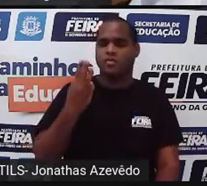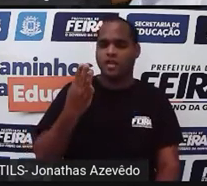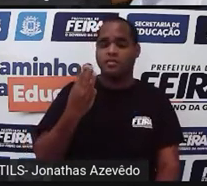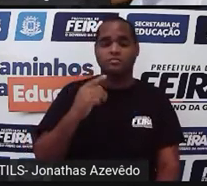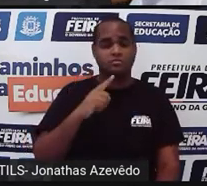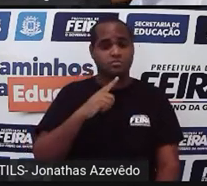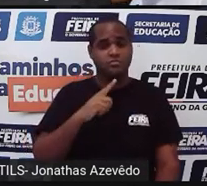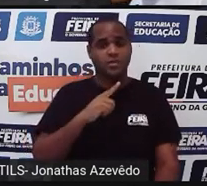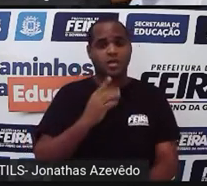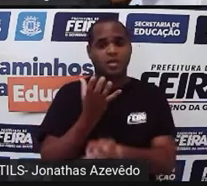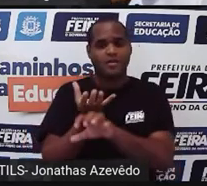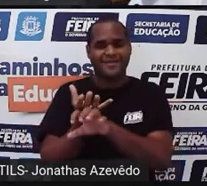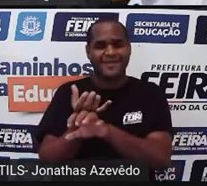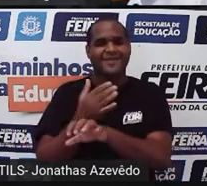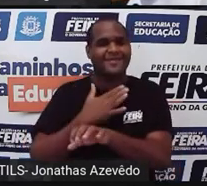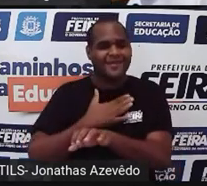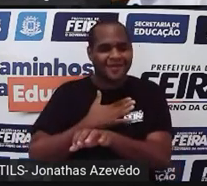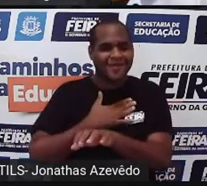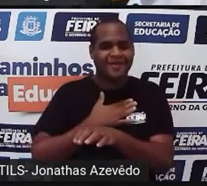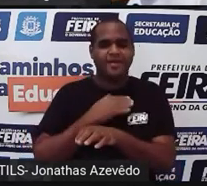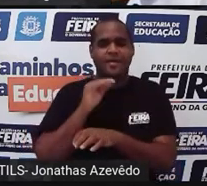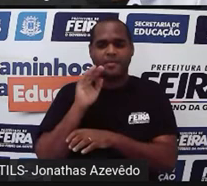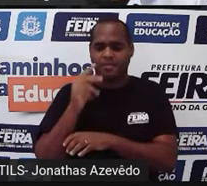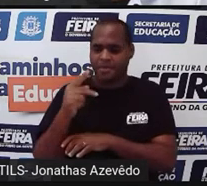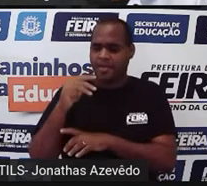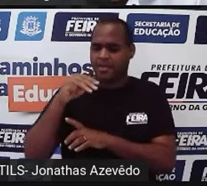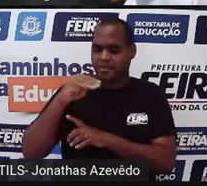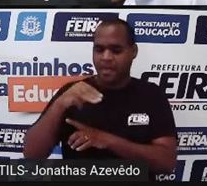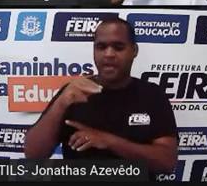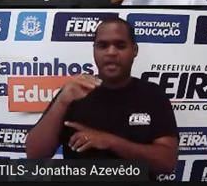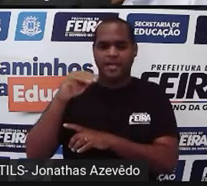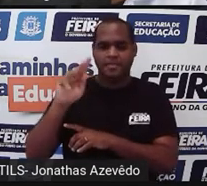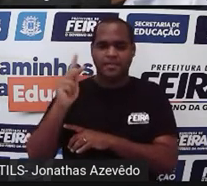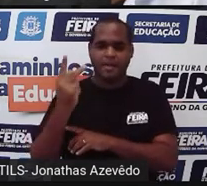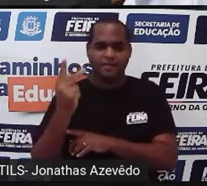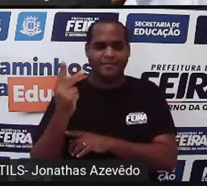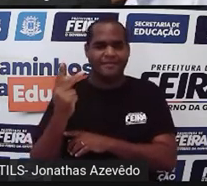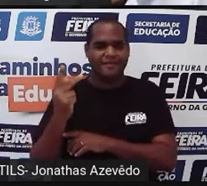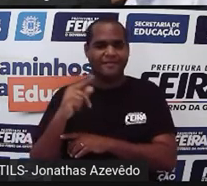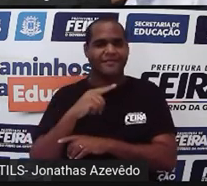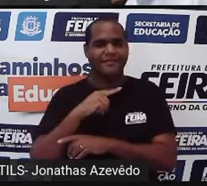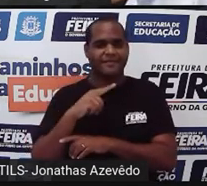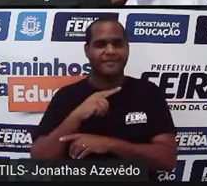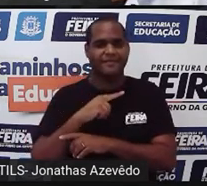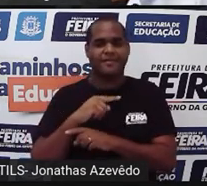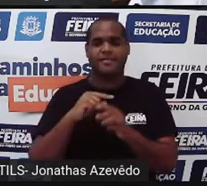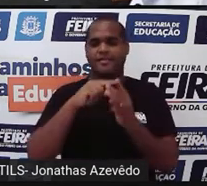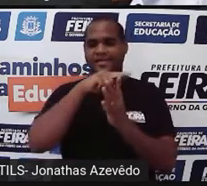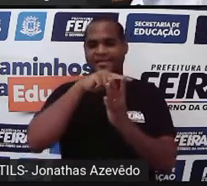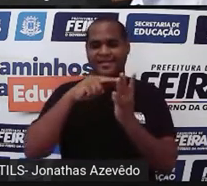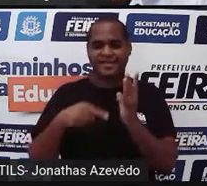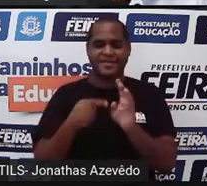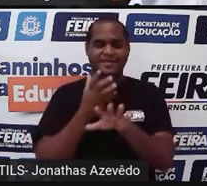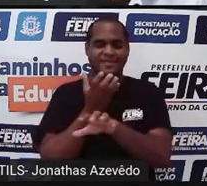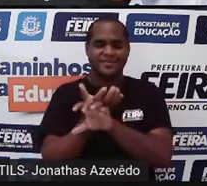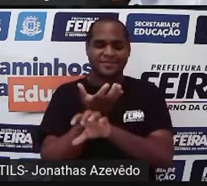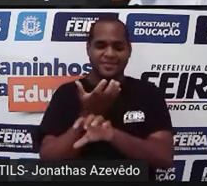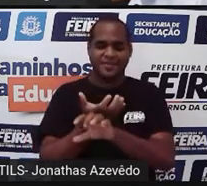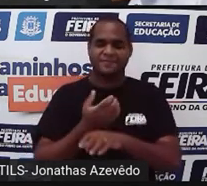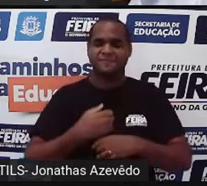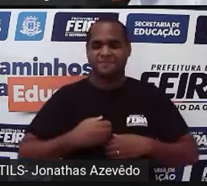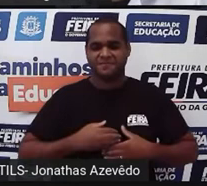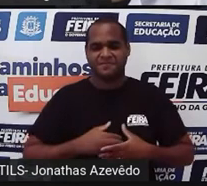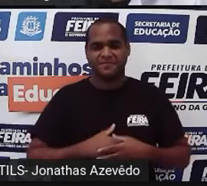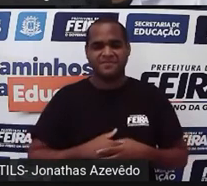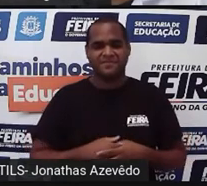assim, P barra M barra H, dois pontinhos, 10. 10 alunos que gostam de português,